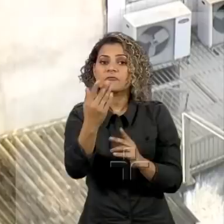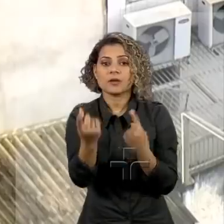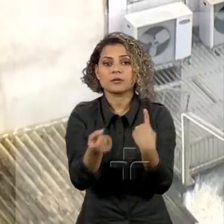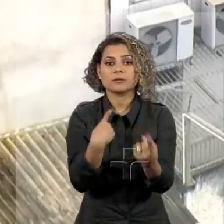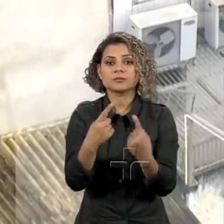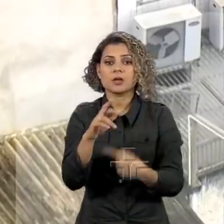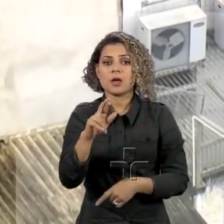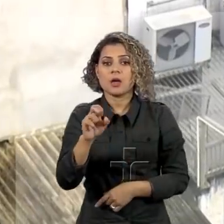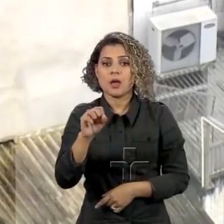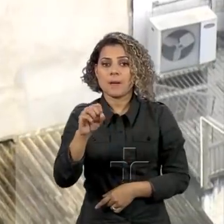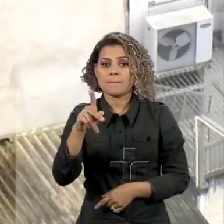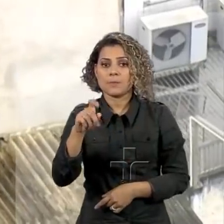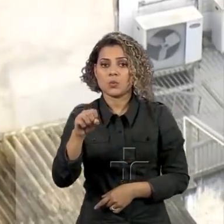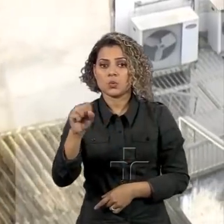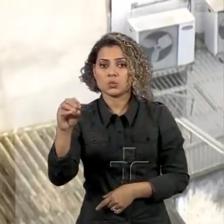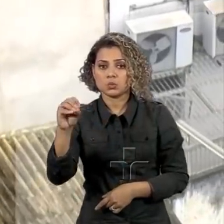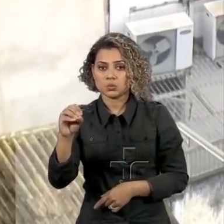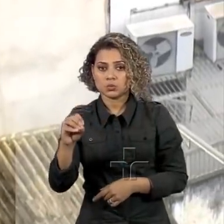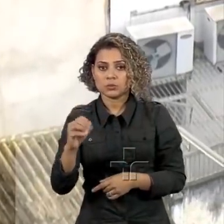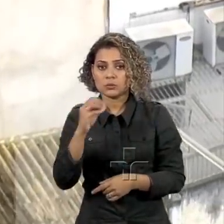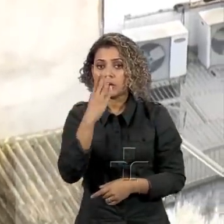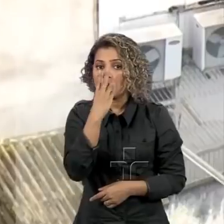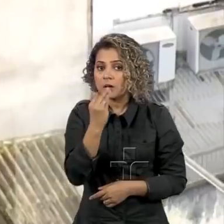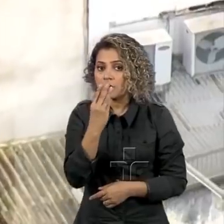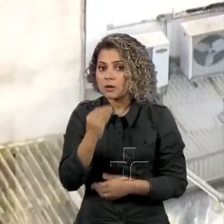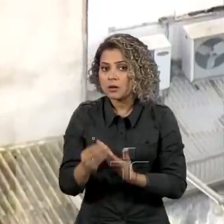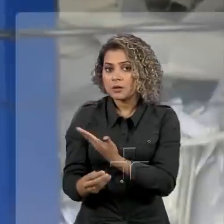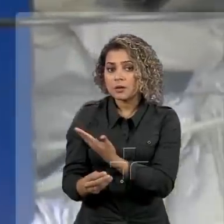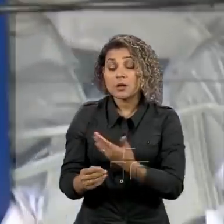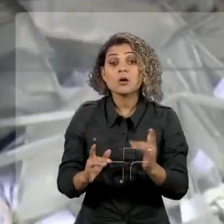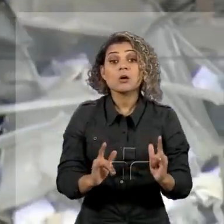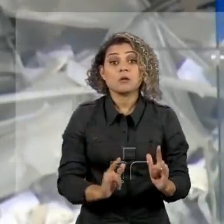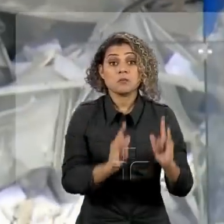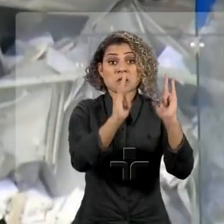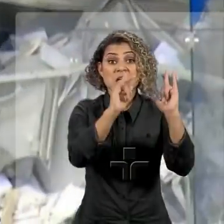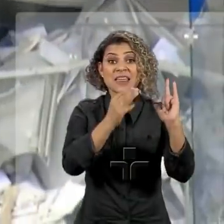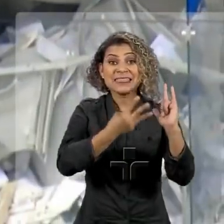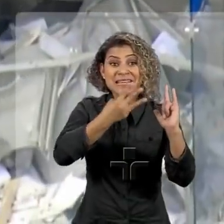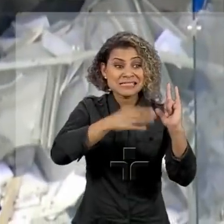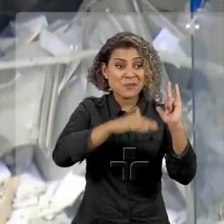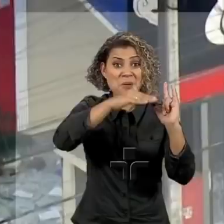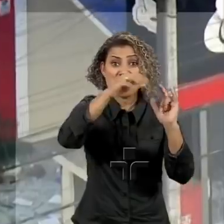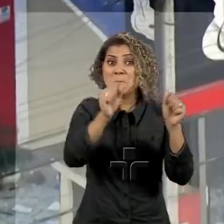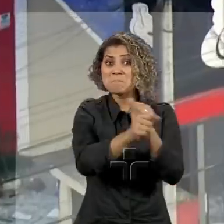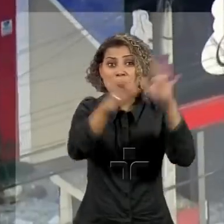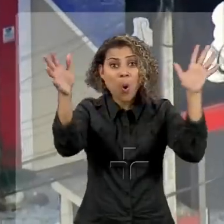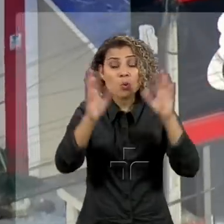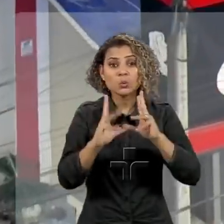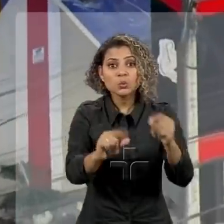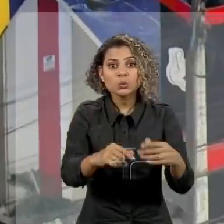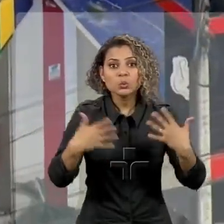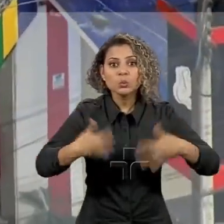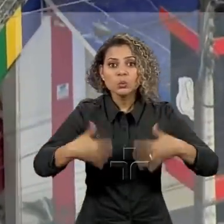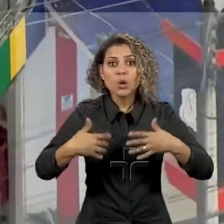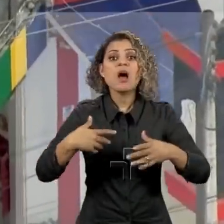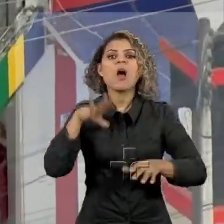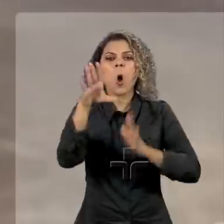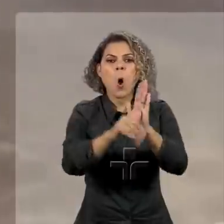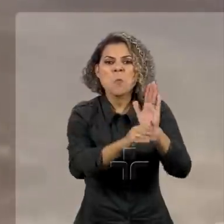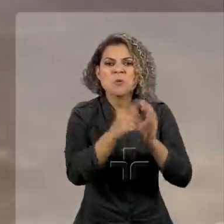Tavares. Até o 3º andar da agência da Caixa foi afetado. A quadrilha levou o dinheiro dos cofres e